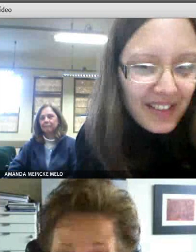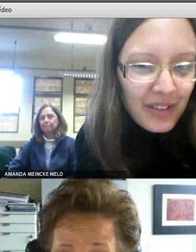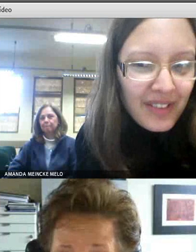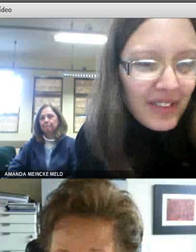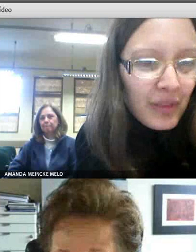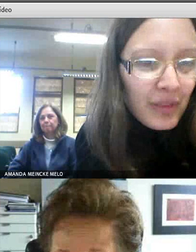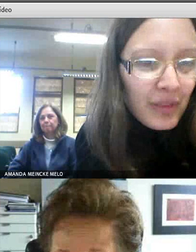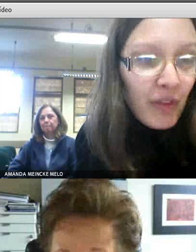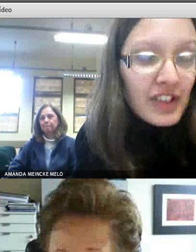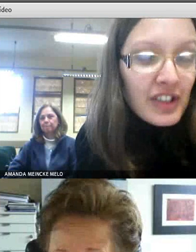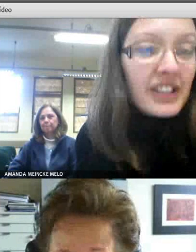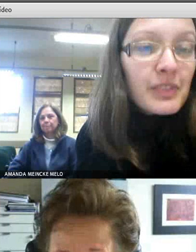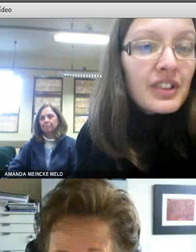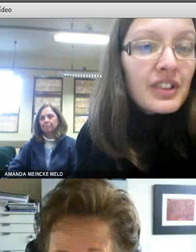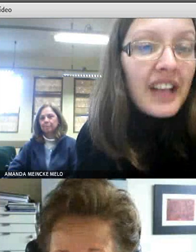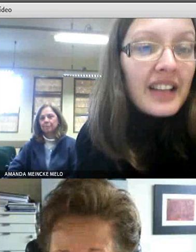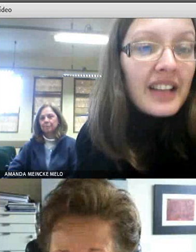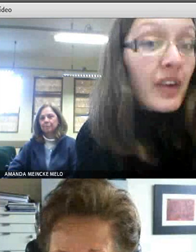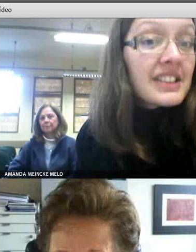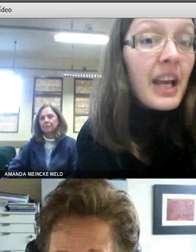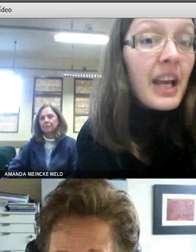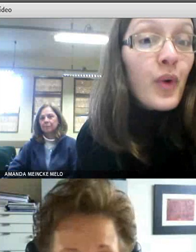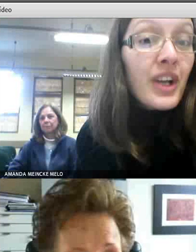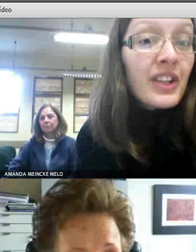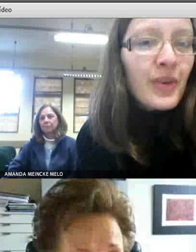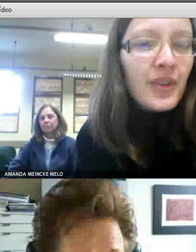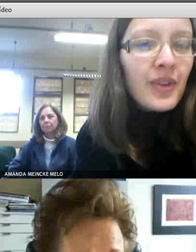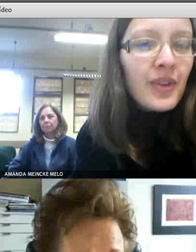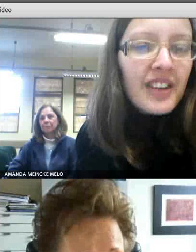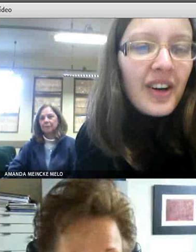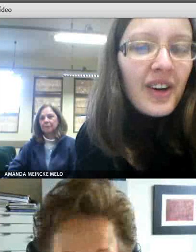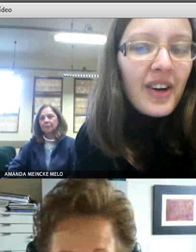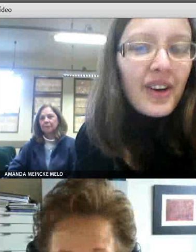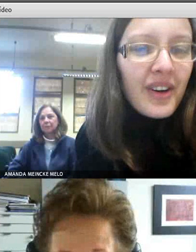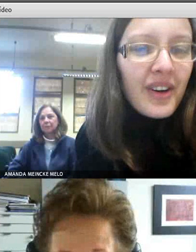Pelotas já pode. Professor Luiz Brudna, também gostei muito.